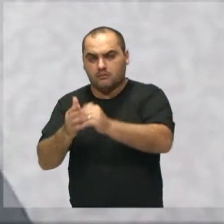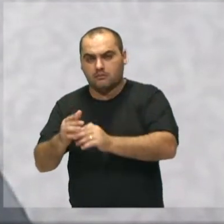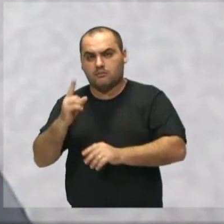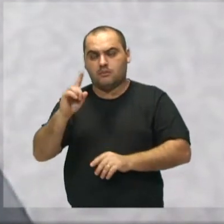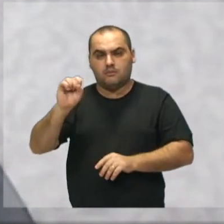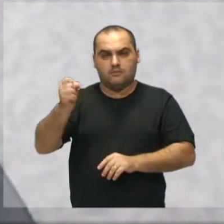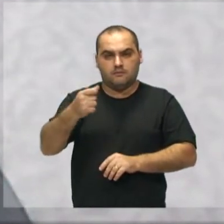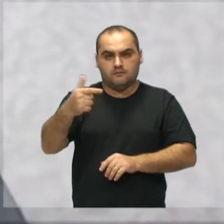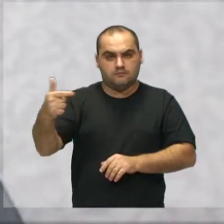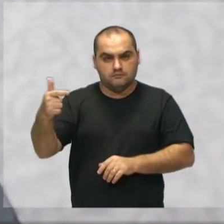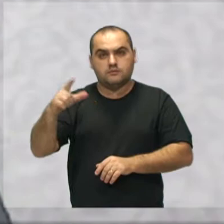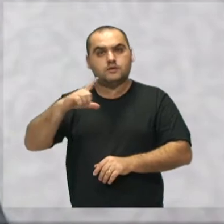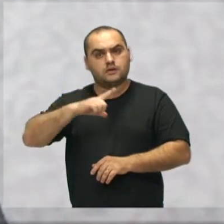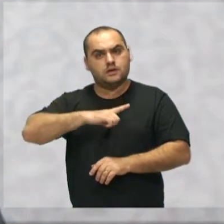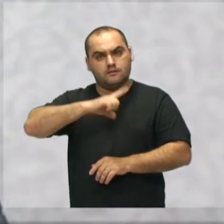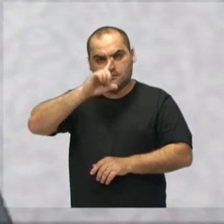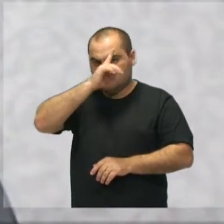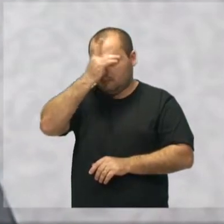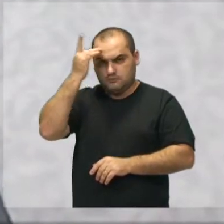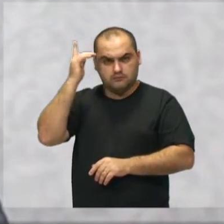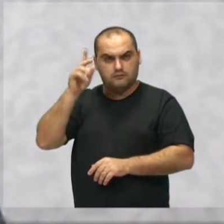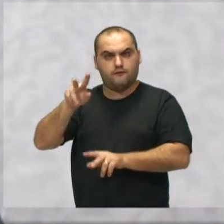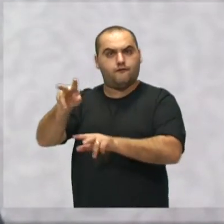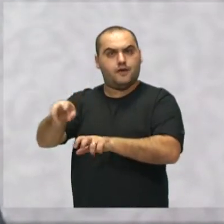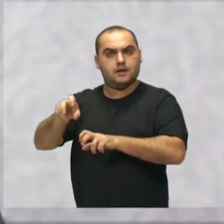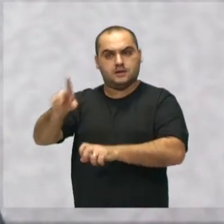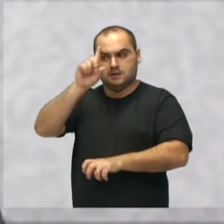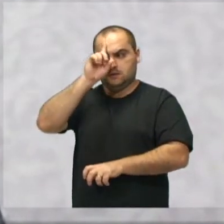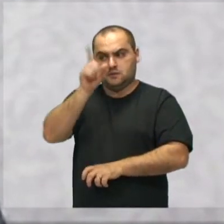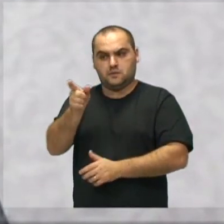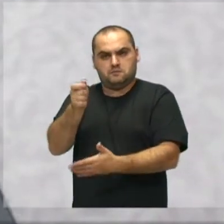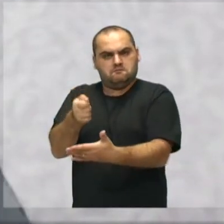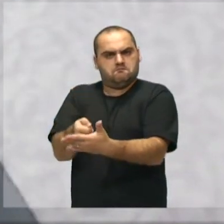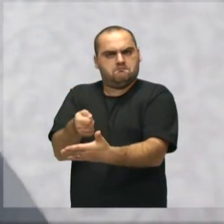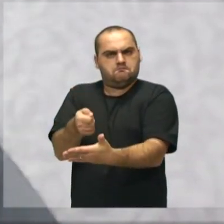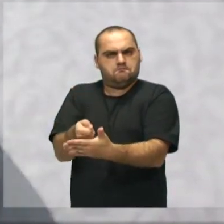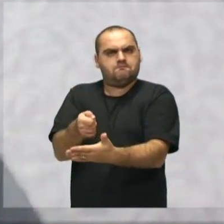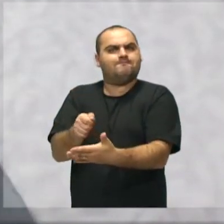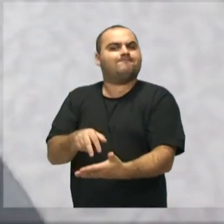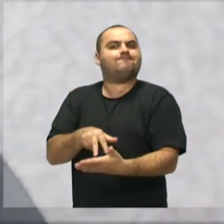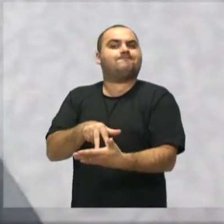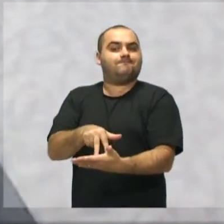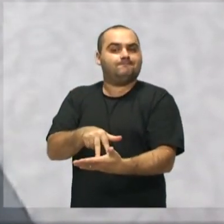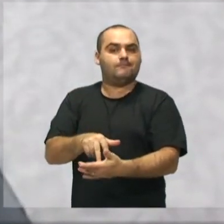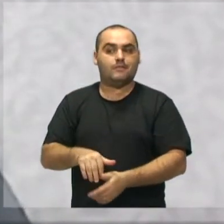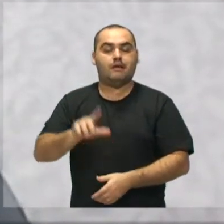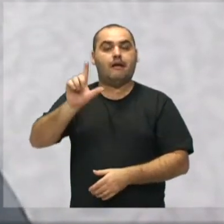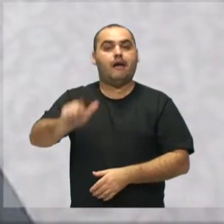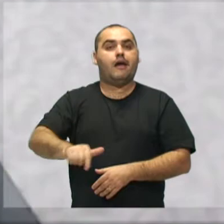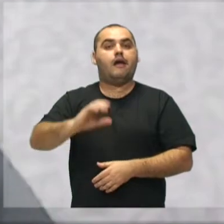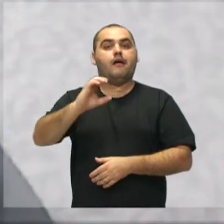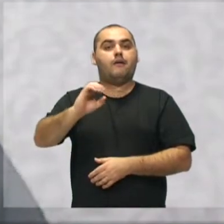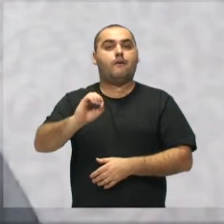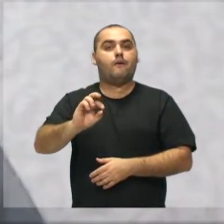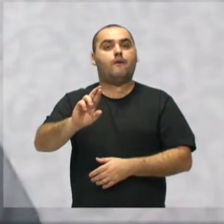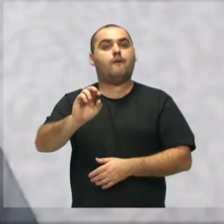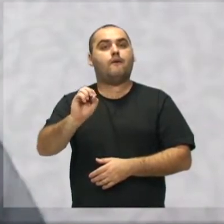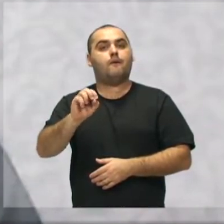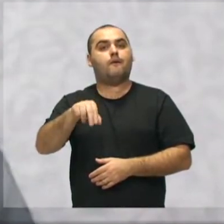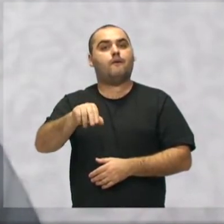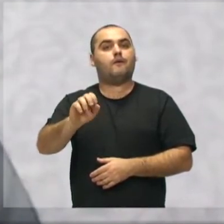muito intenso entre o dono da fazenda e todos os outros, né? E isso que a gente chama de coronelismo